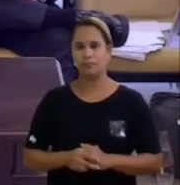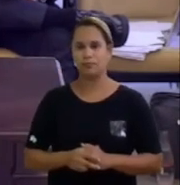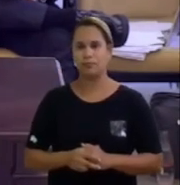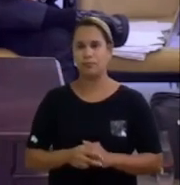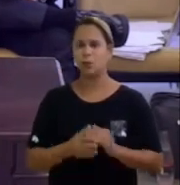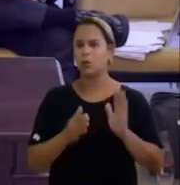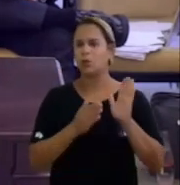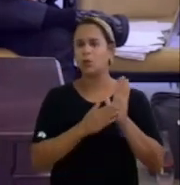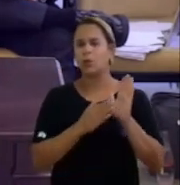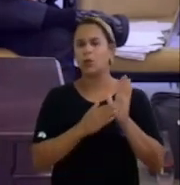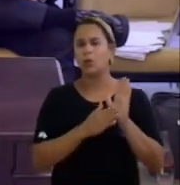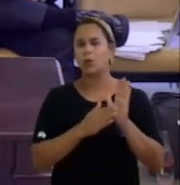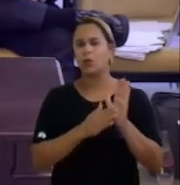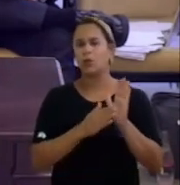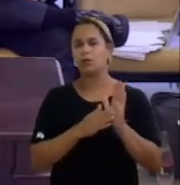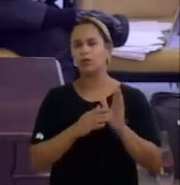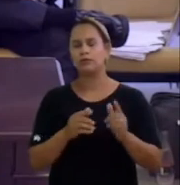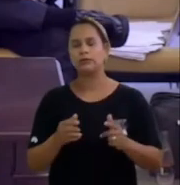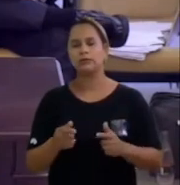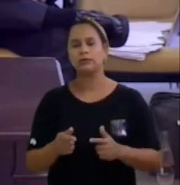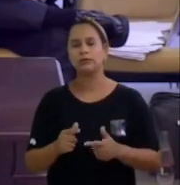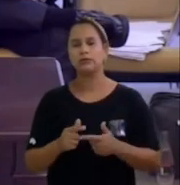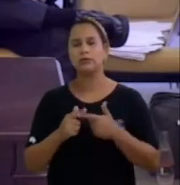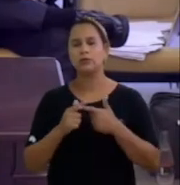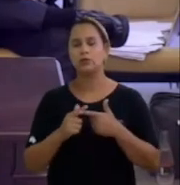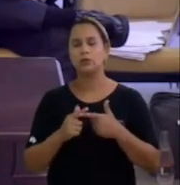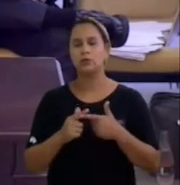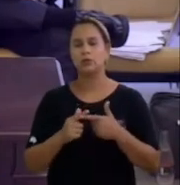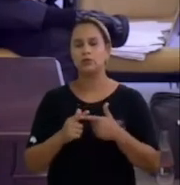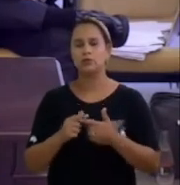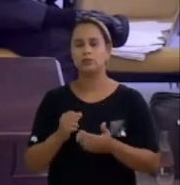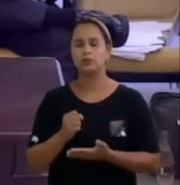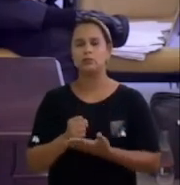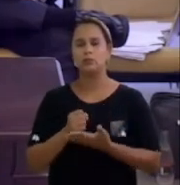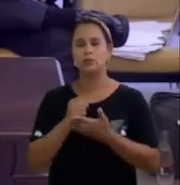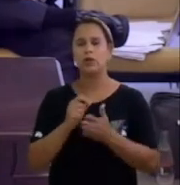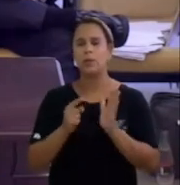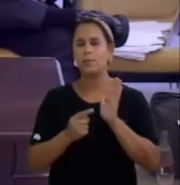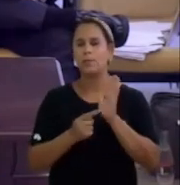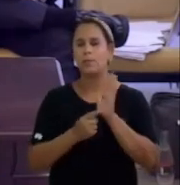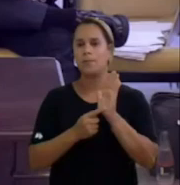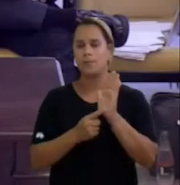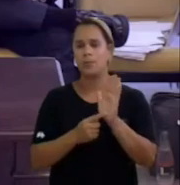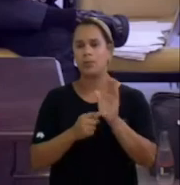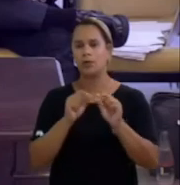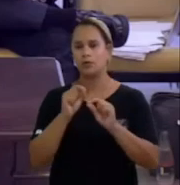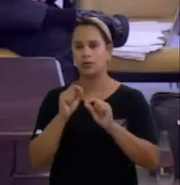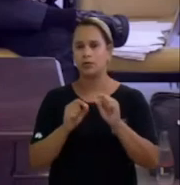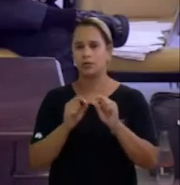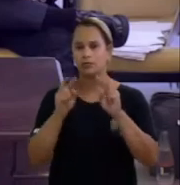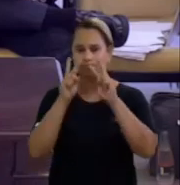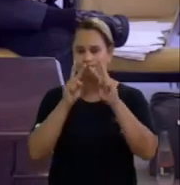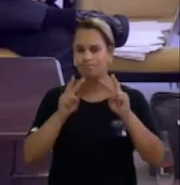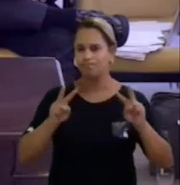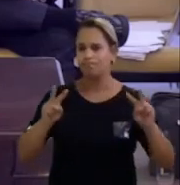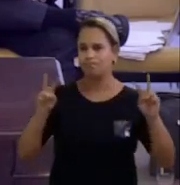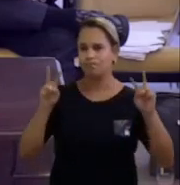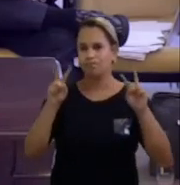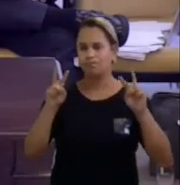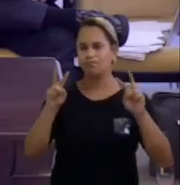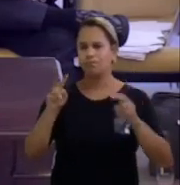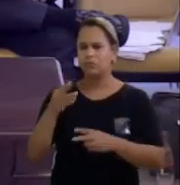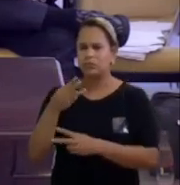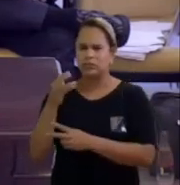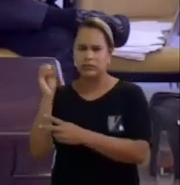segundo suplente do seu escritório para a União Brasil, um parecer, ele aponta que, e numa visão bastante complacente, ele fala até